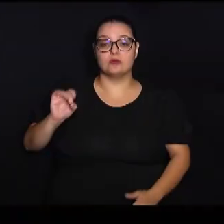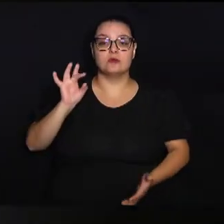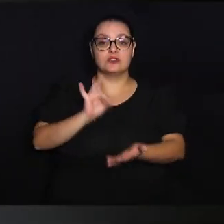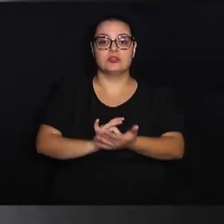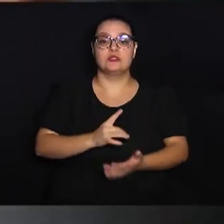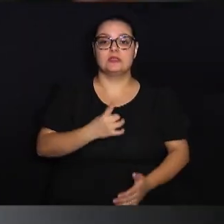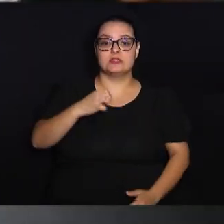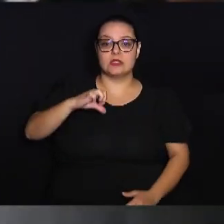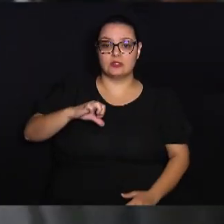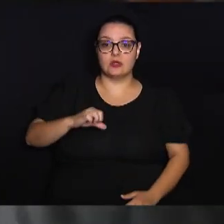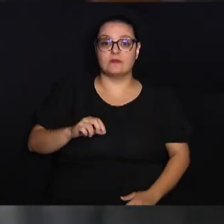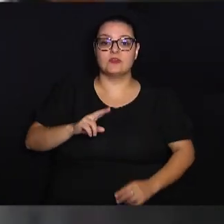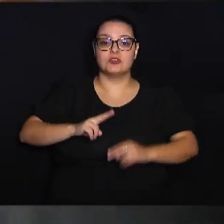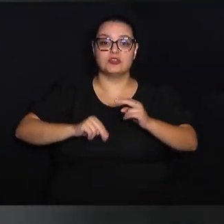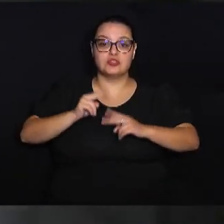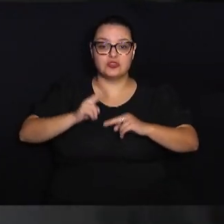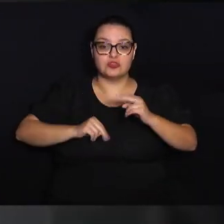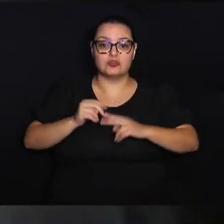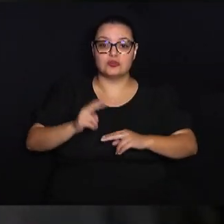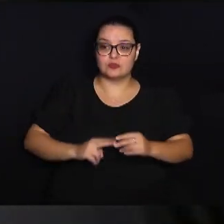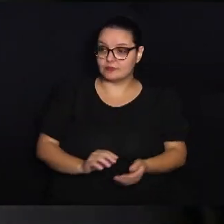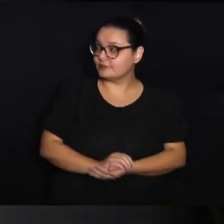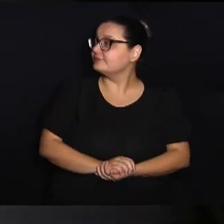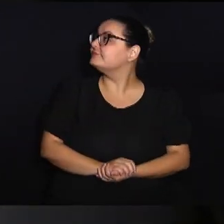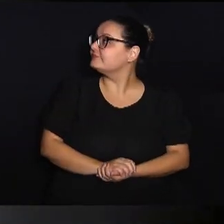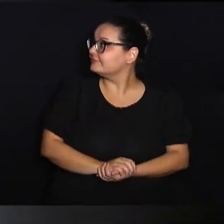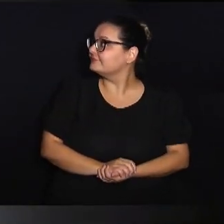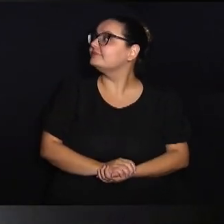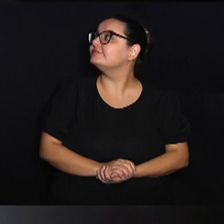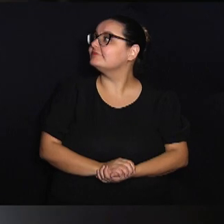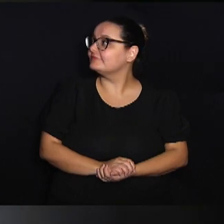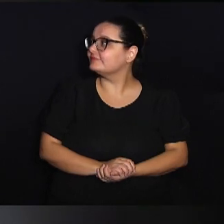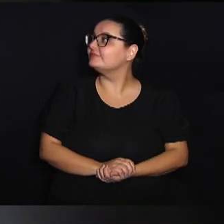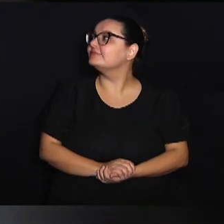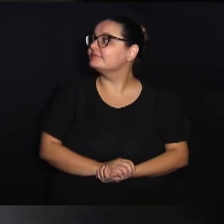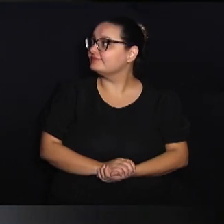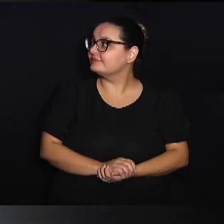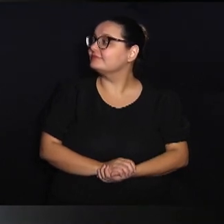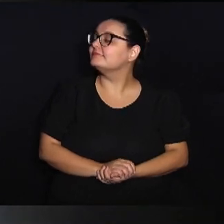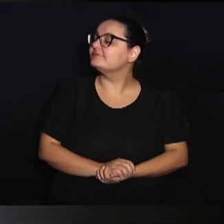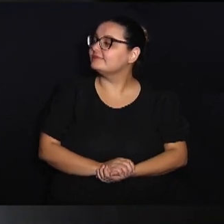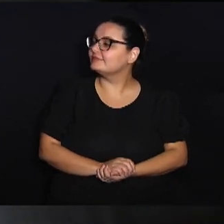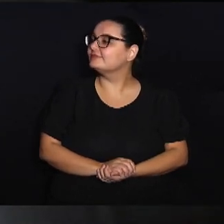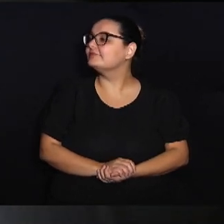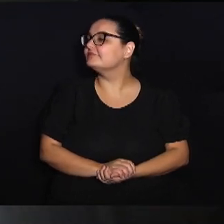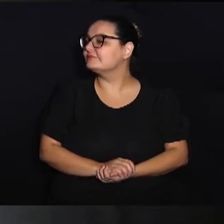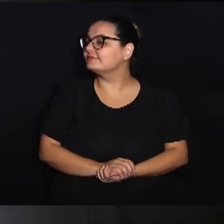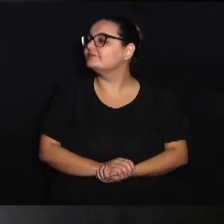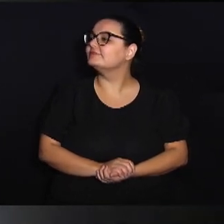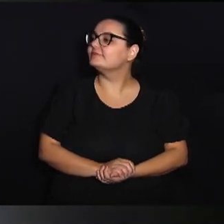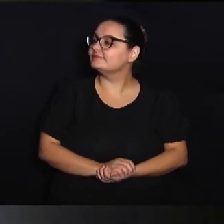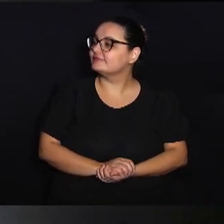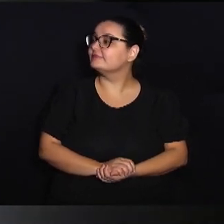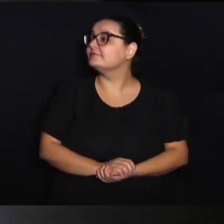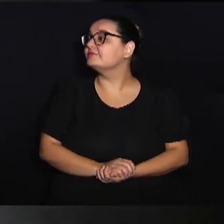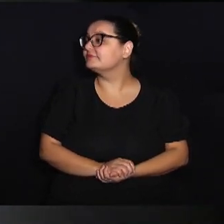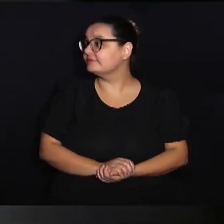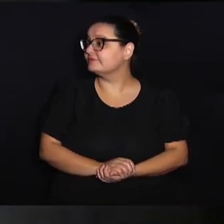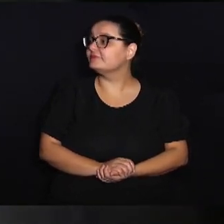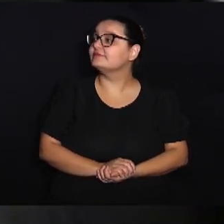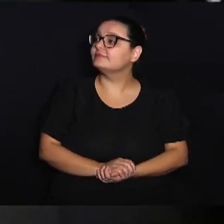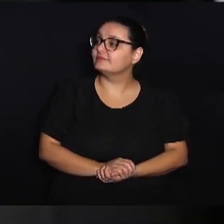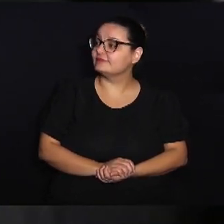na última reunião ordinária da Comissão Permanente de Constituição e Legalidade deste primeiro semestre, presidida pelo